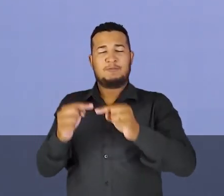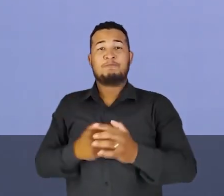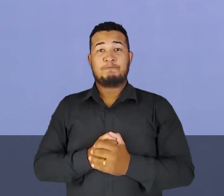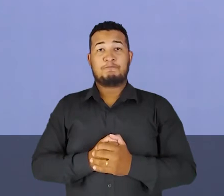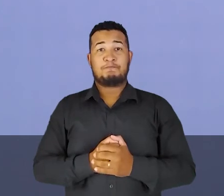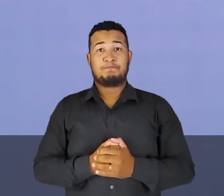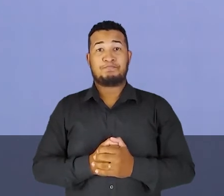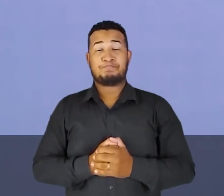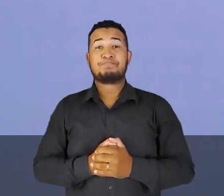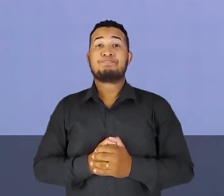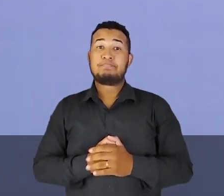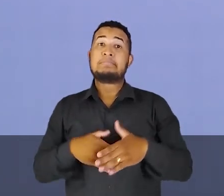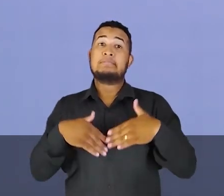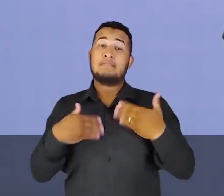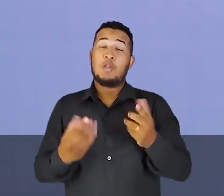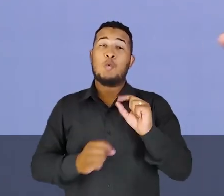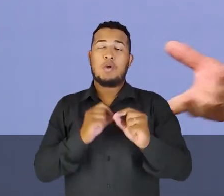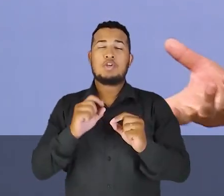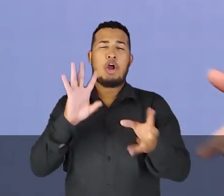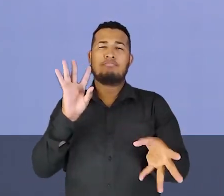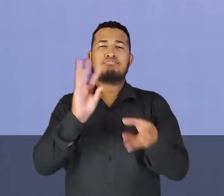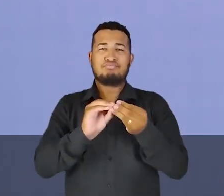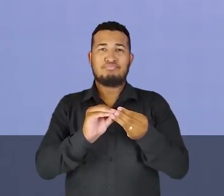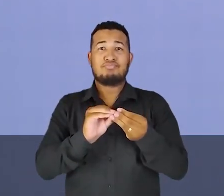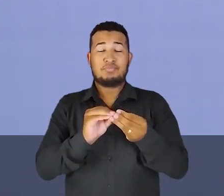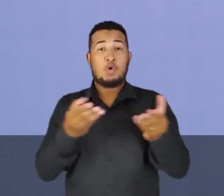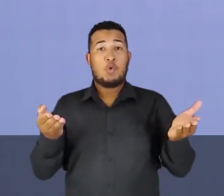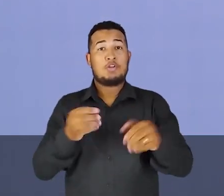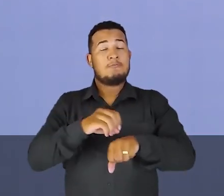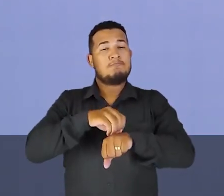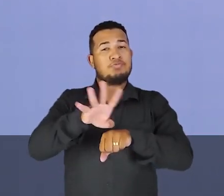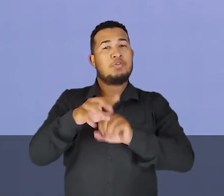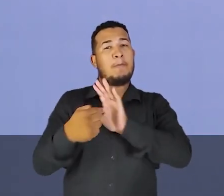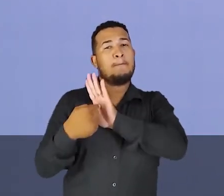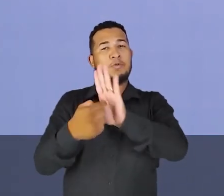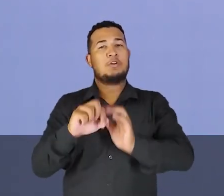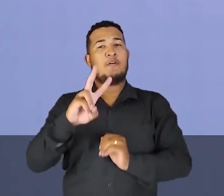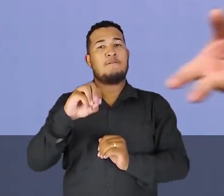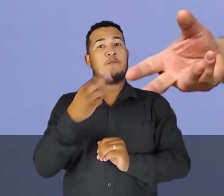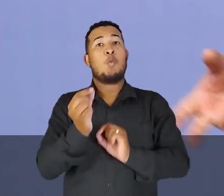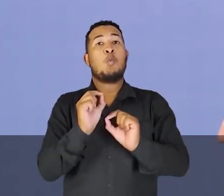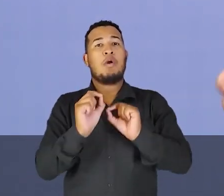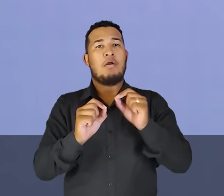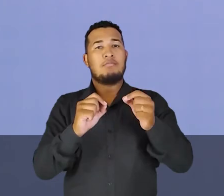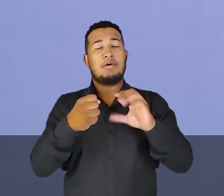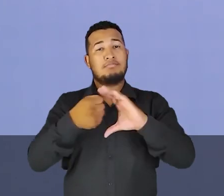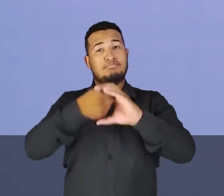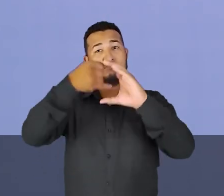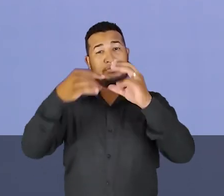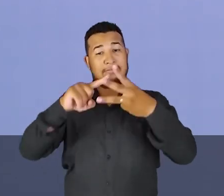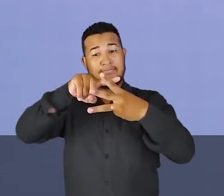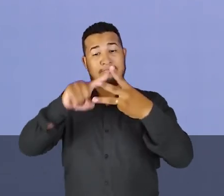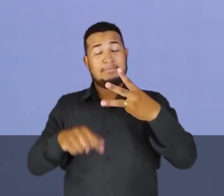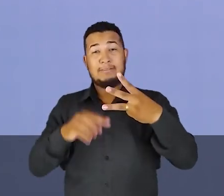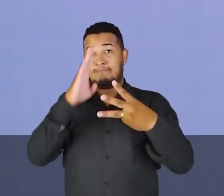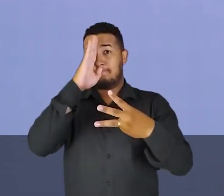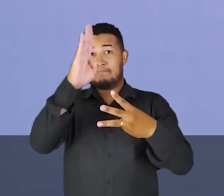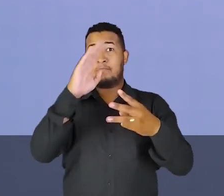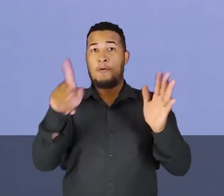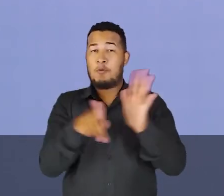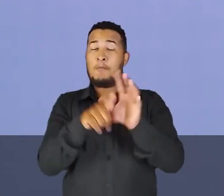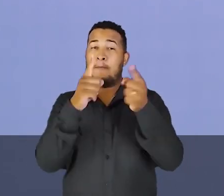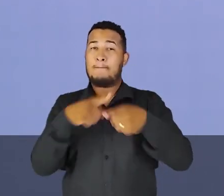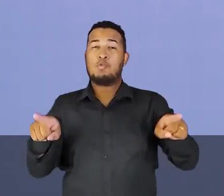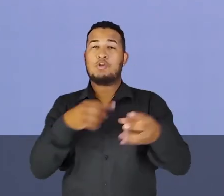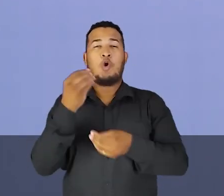e aí, só fechando então o nosso trabalho, eu vou apresentar 3 características fundamentais da música também, da